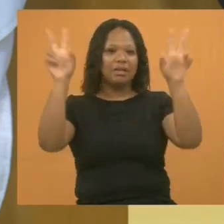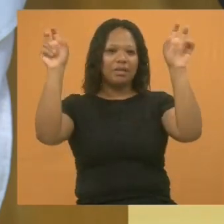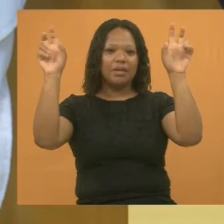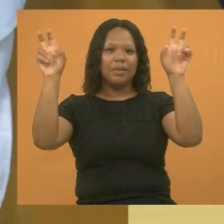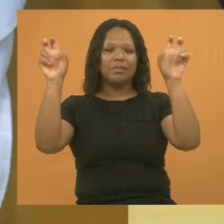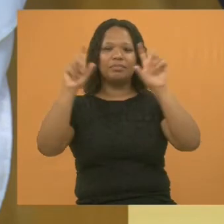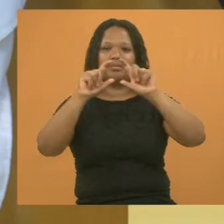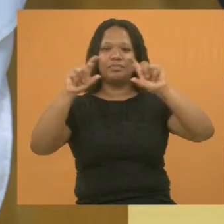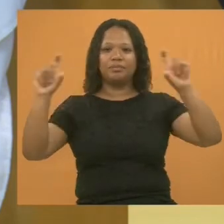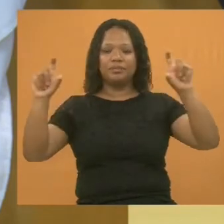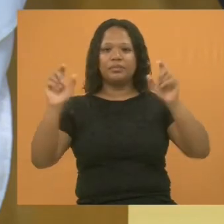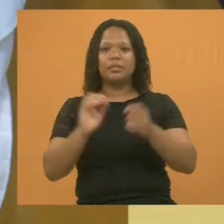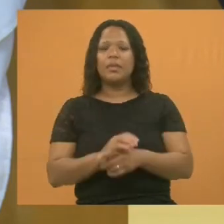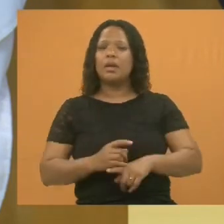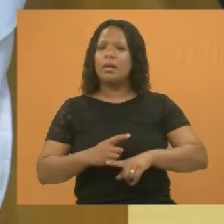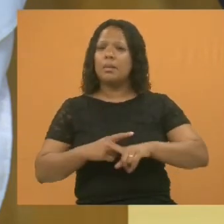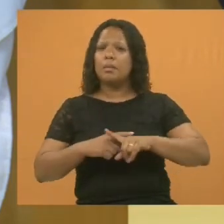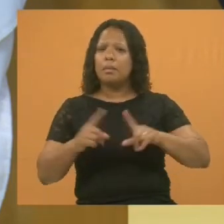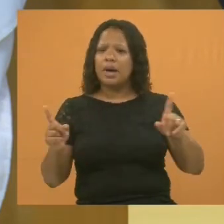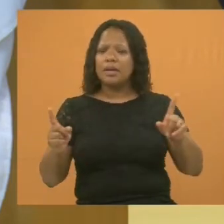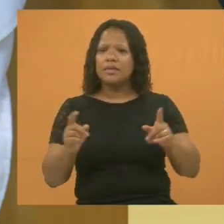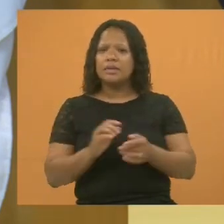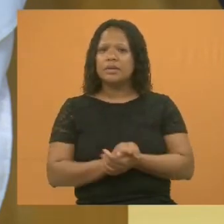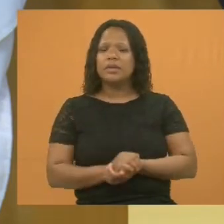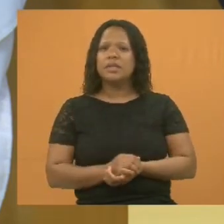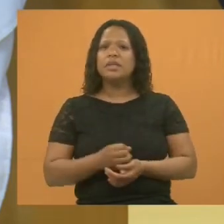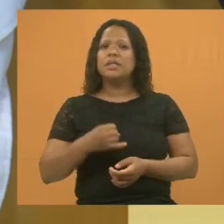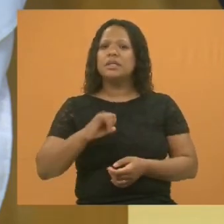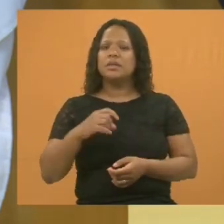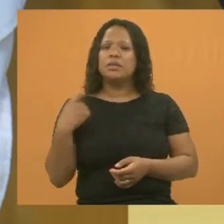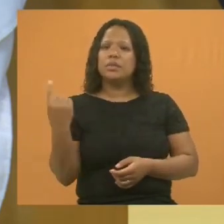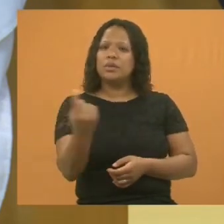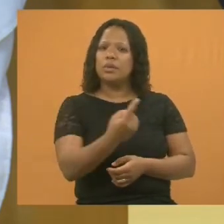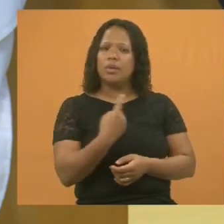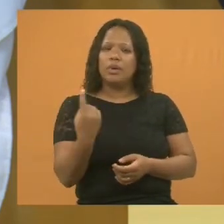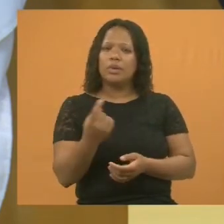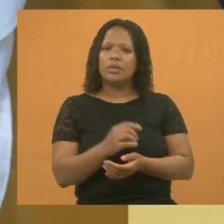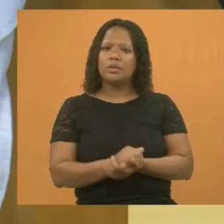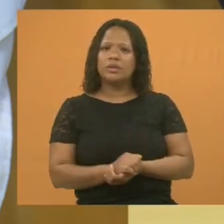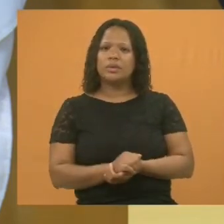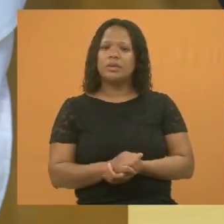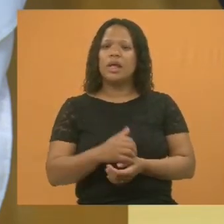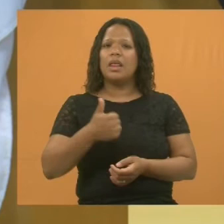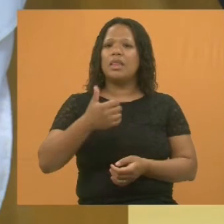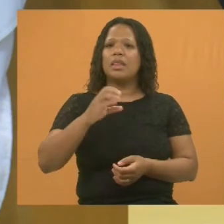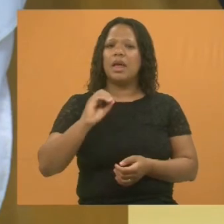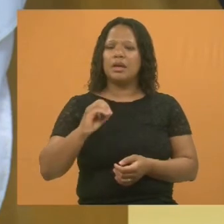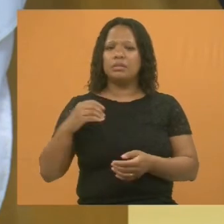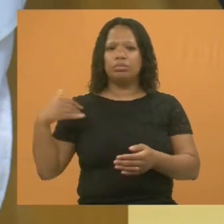federal séria, vai se levar 10 anos para retornar à nossa situação de 2015.